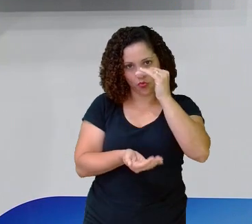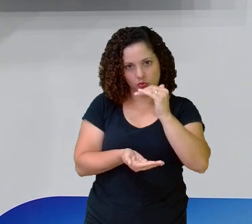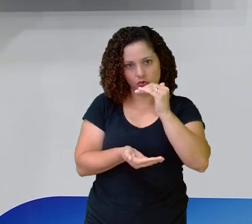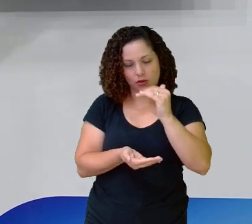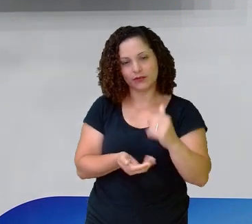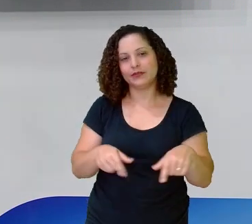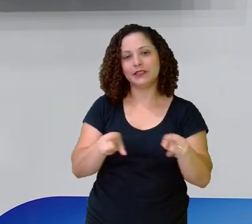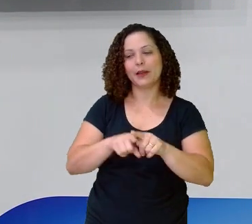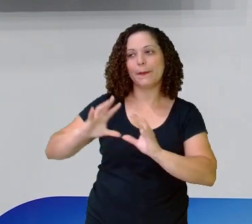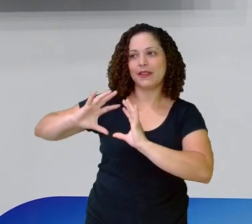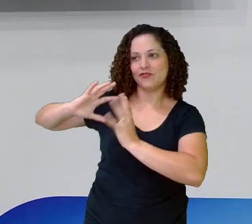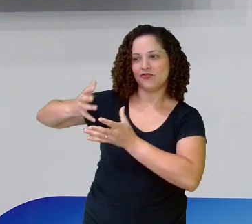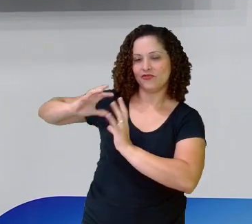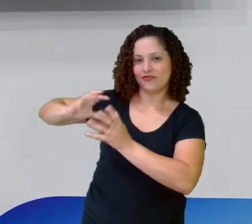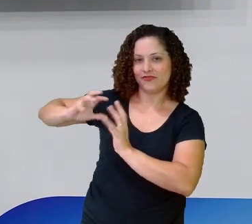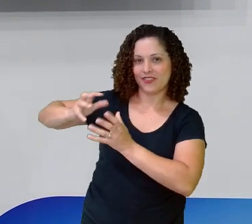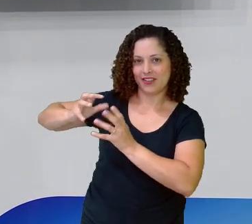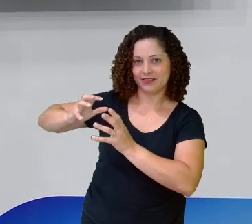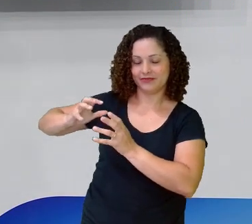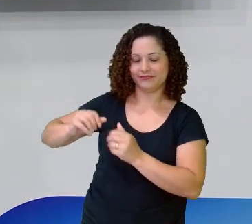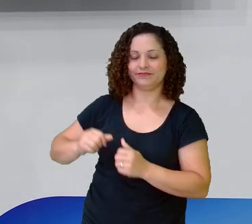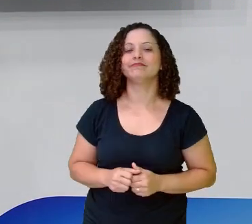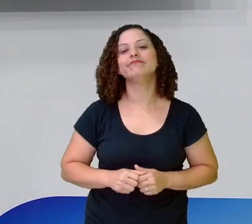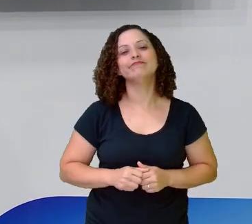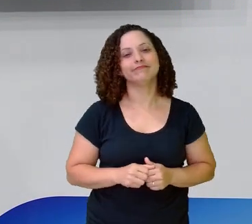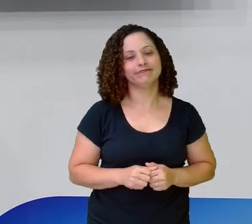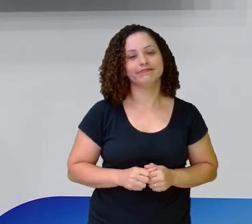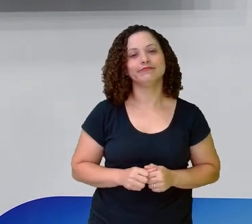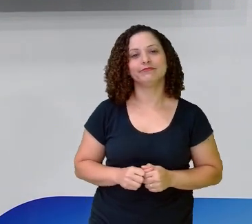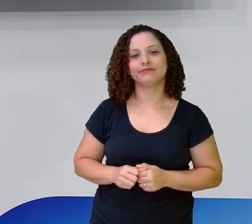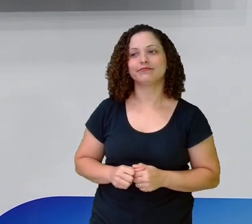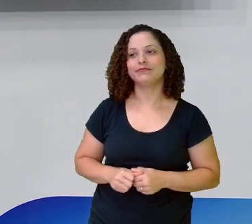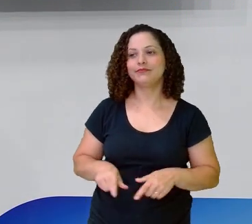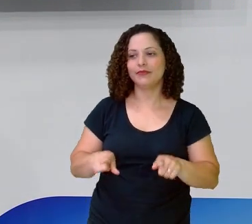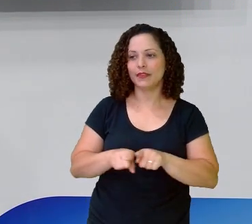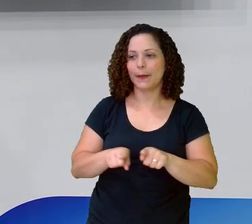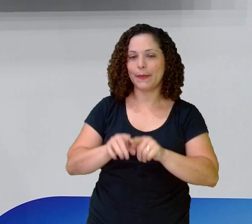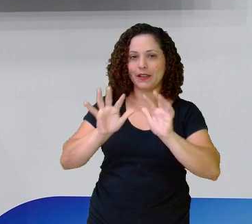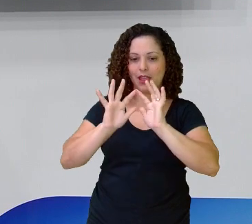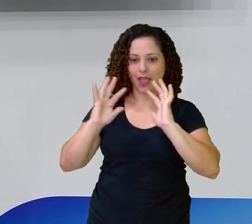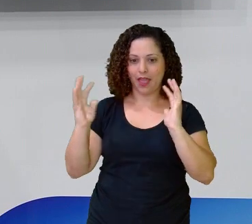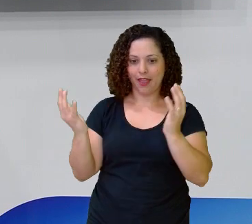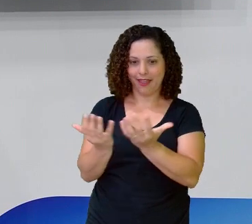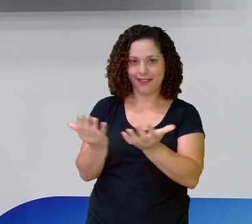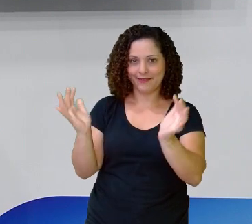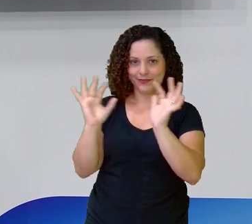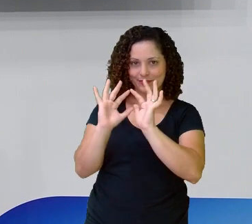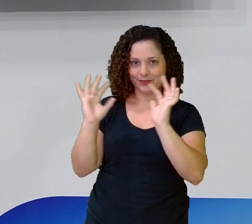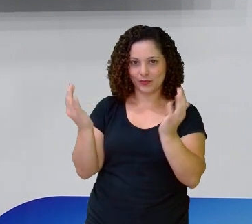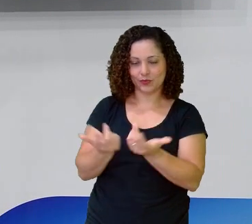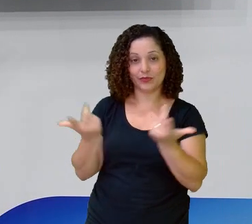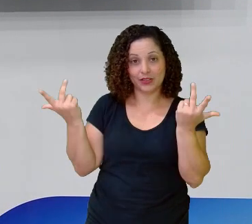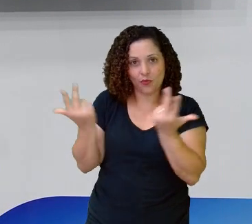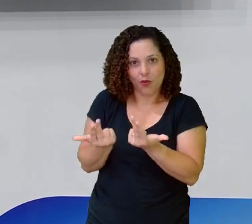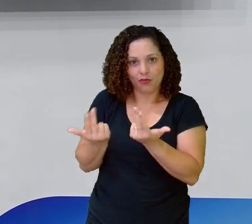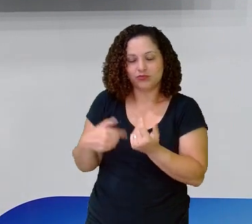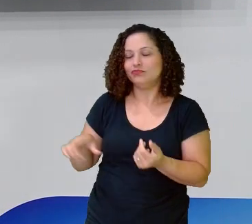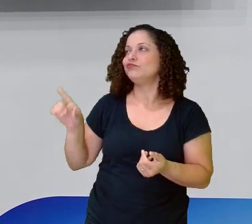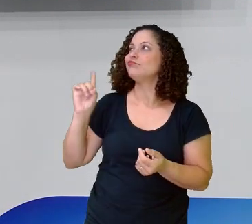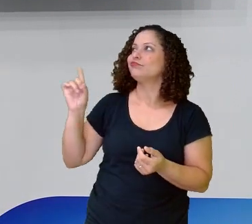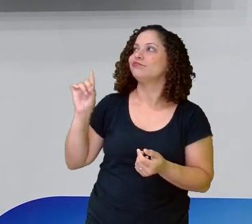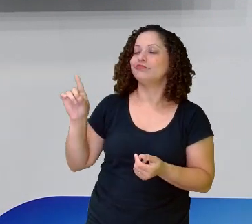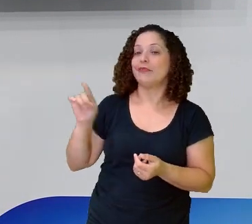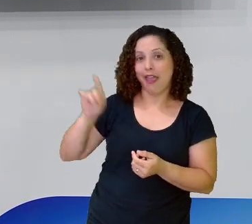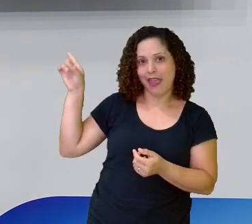e esfera. Eu só troquei o esporte. A representação permanece a mesma, que nesse caso é uma bola